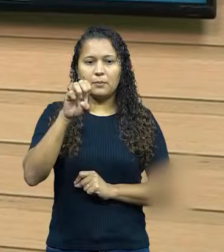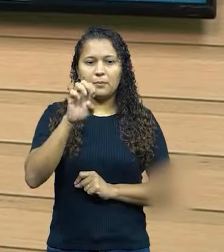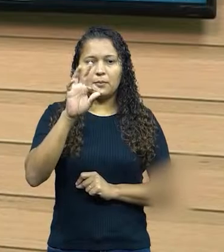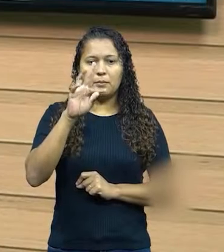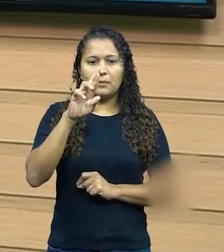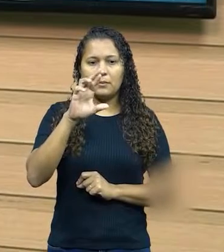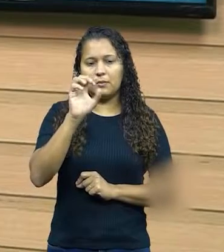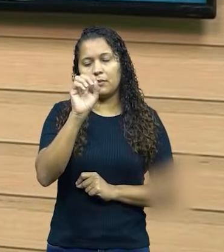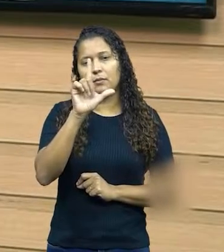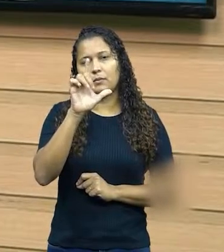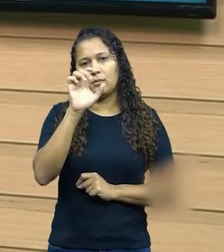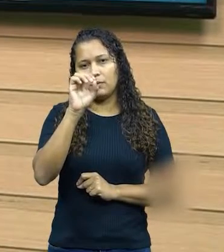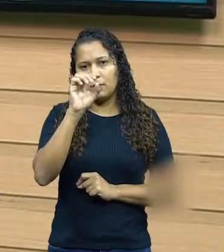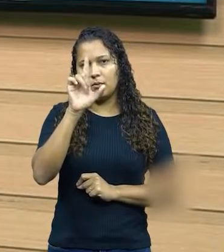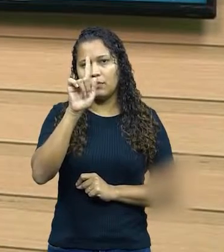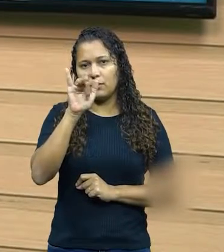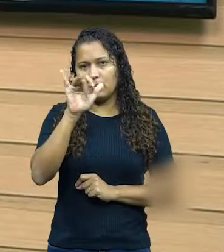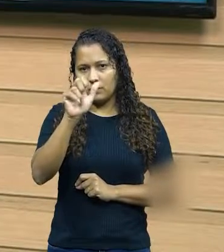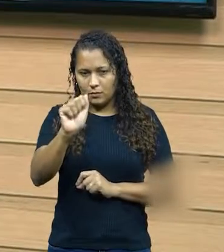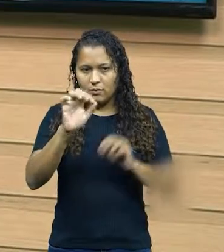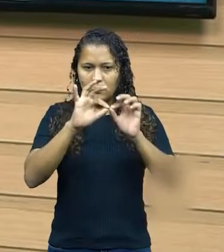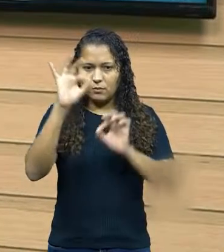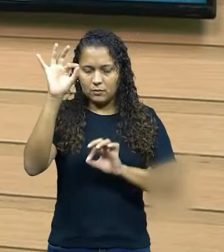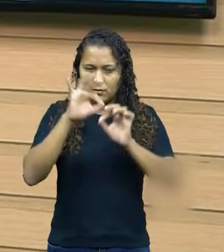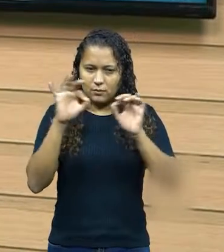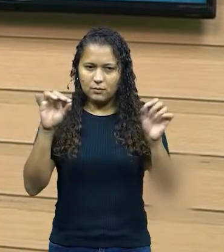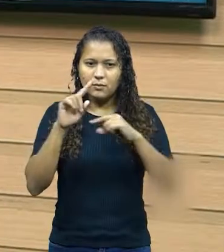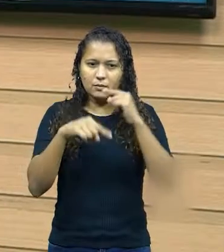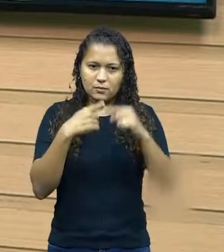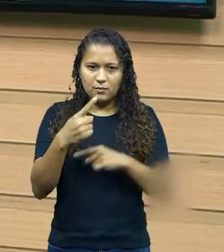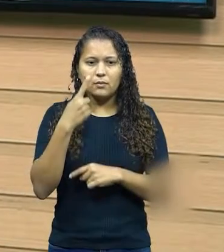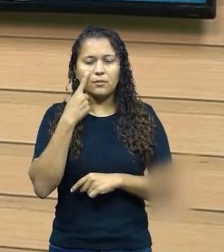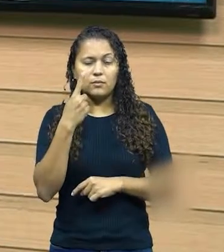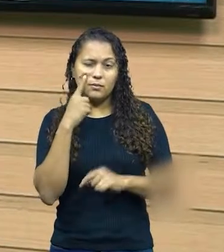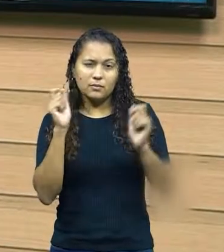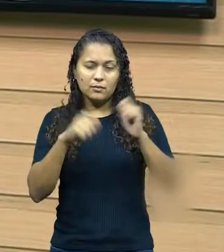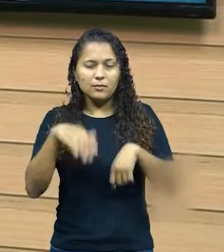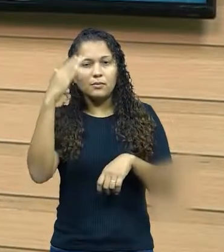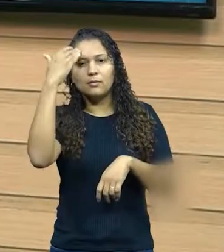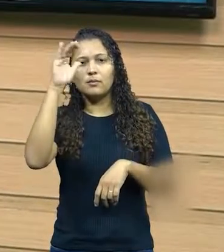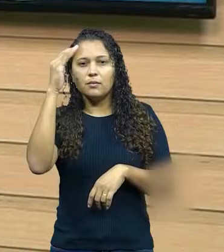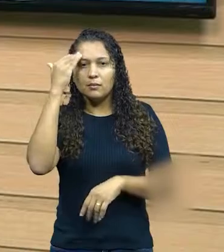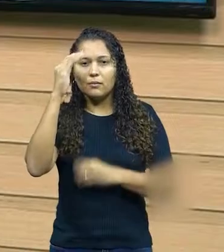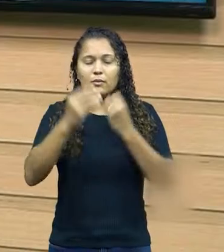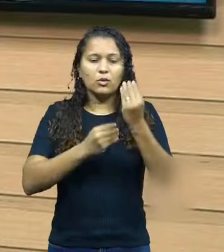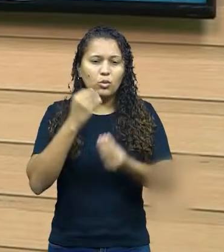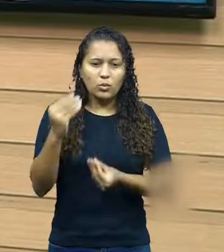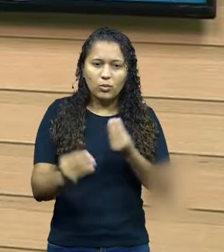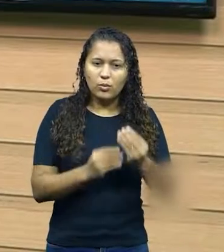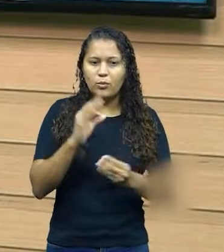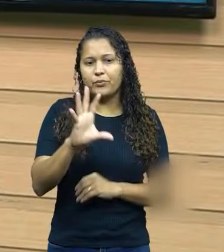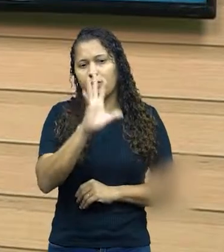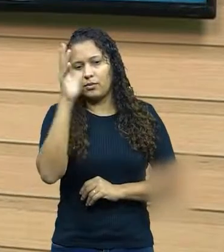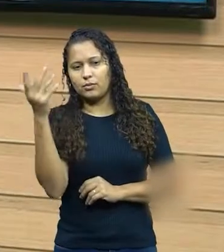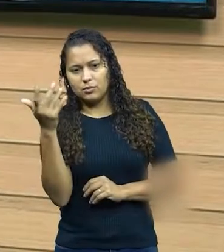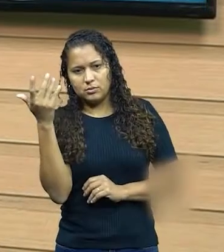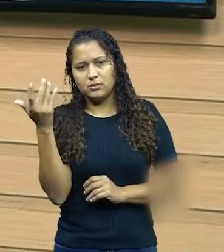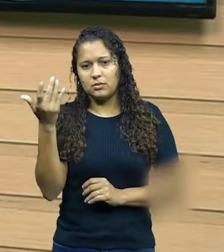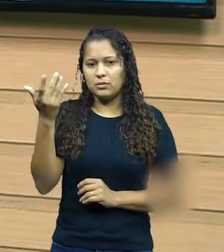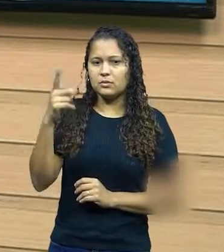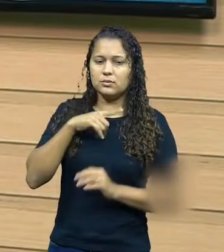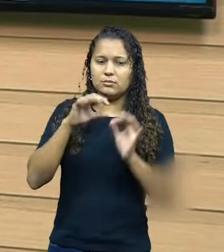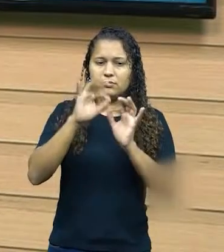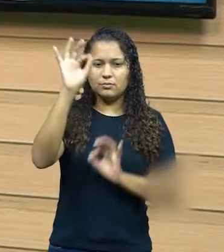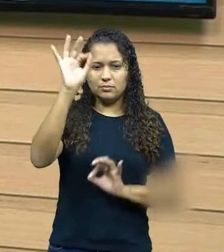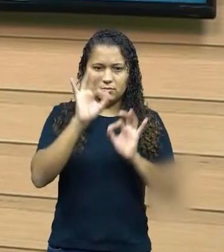gente entenda o sistema de medições mais na frente, a gente possa estar entendendo como funciona as